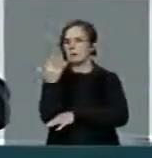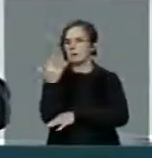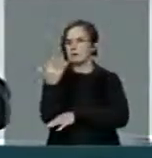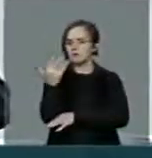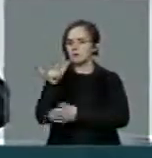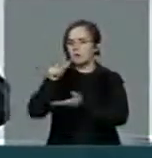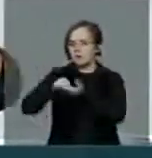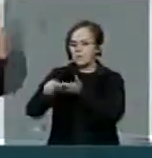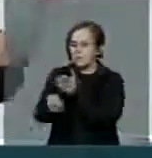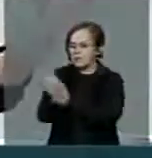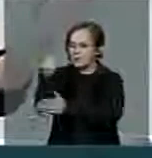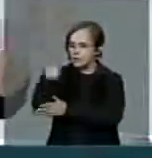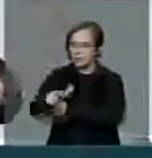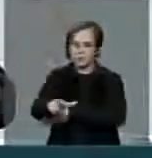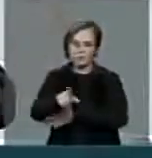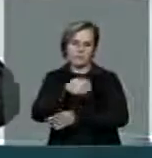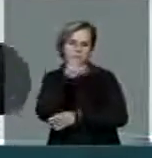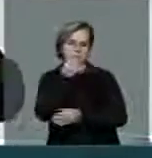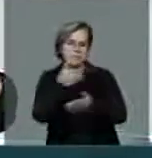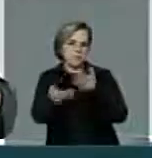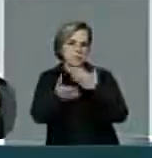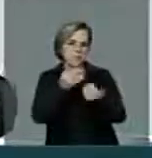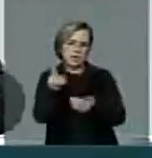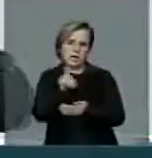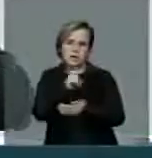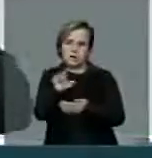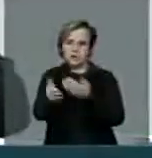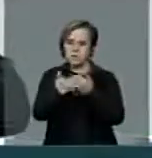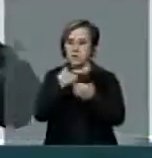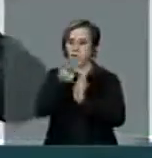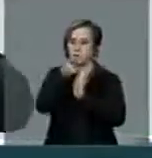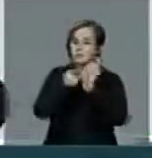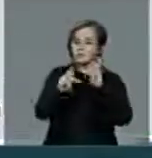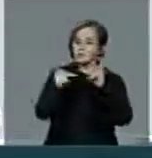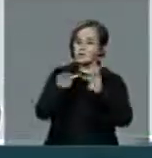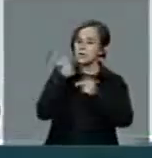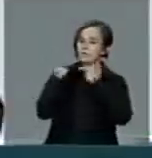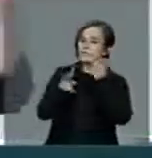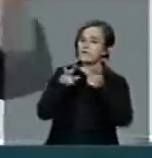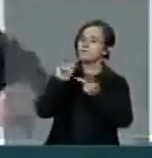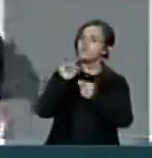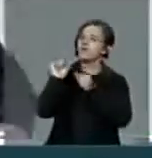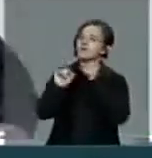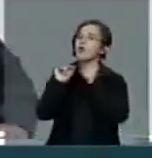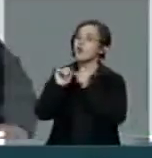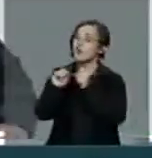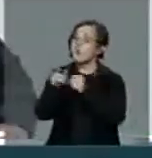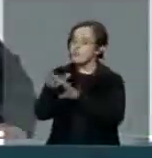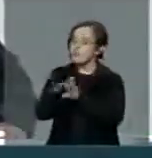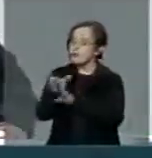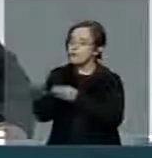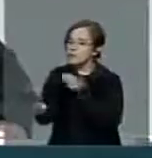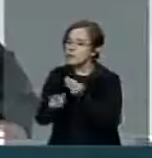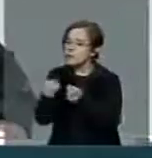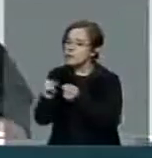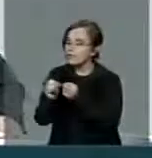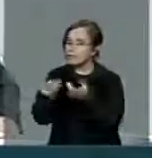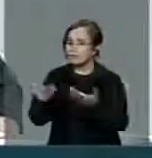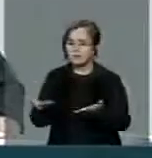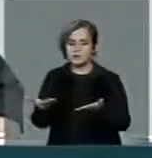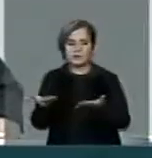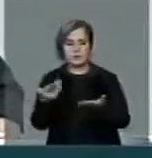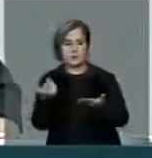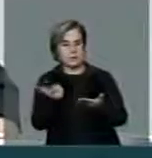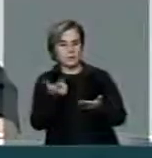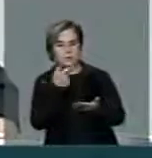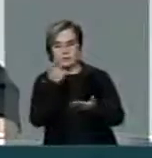Prada. Posso chamar de qualquer coisa. É o projeto que ele vai dizer como é que ele... E se ele quiser colocar no sistema que ele vai